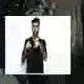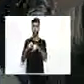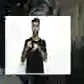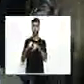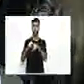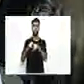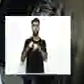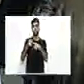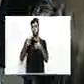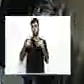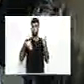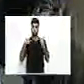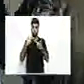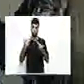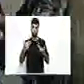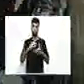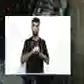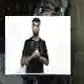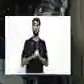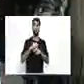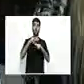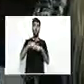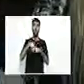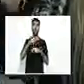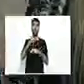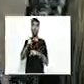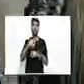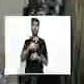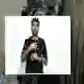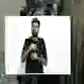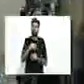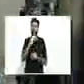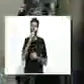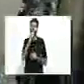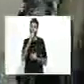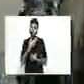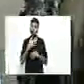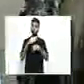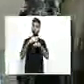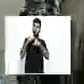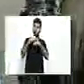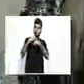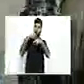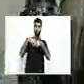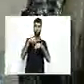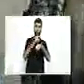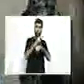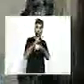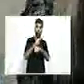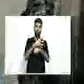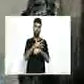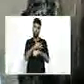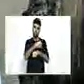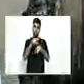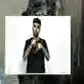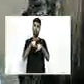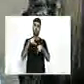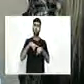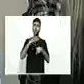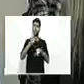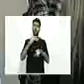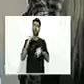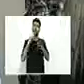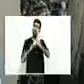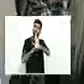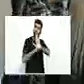também por lazer pai amoroso dedicado e companheiro com seus filhos sempre tinha uma palavra